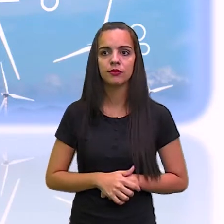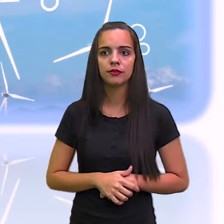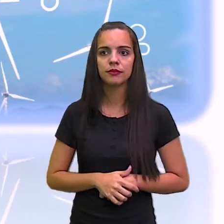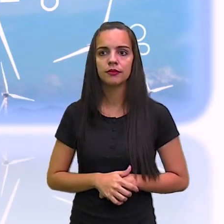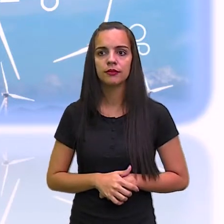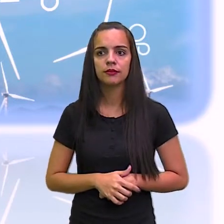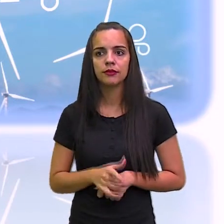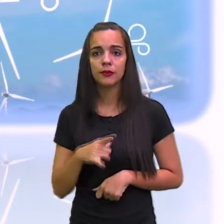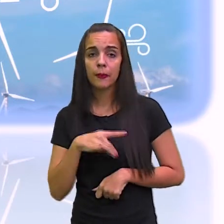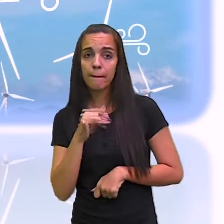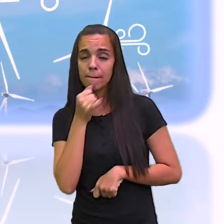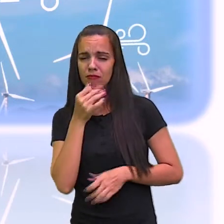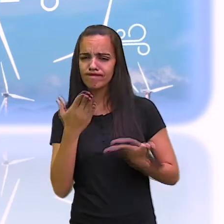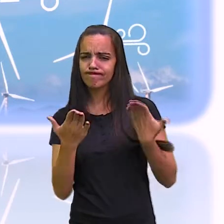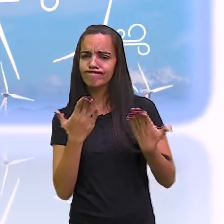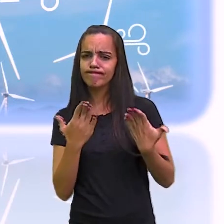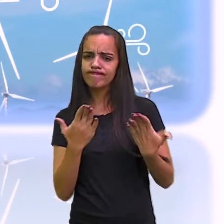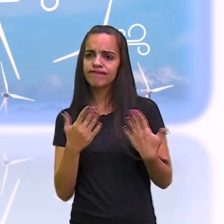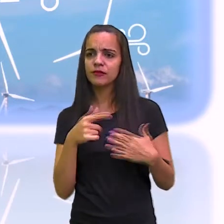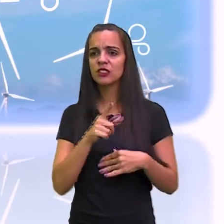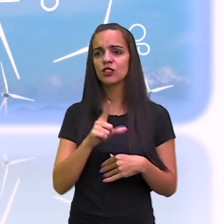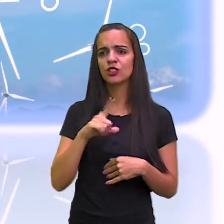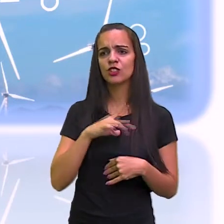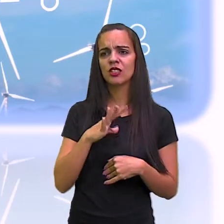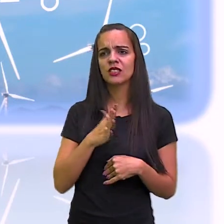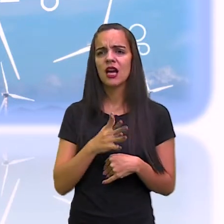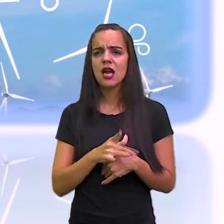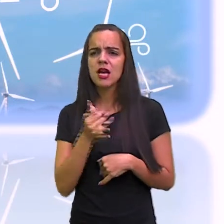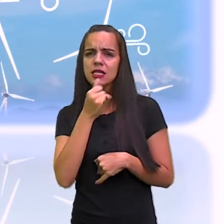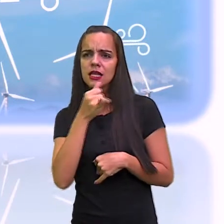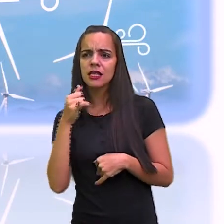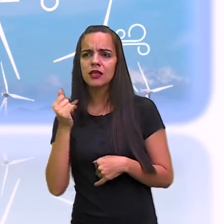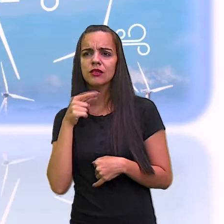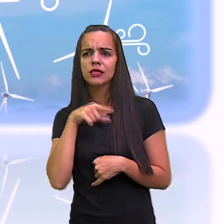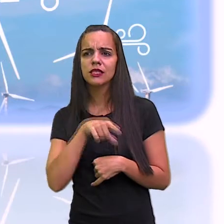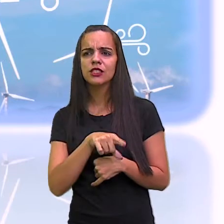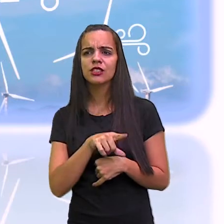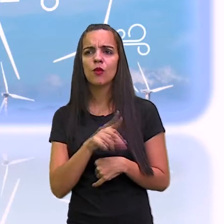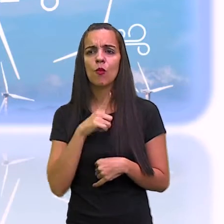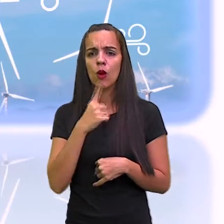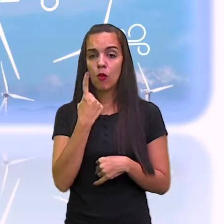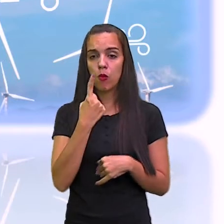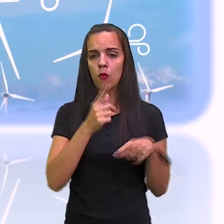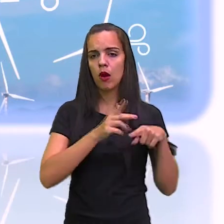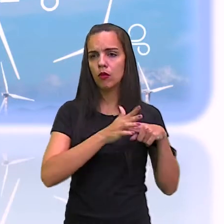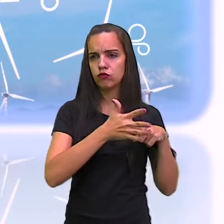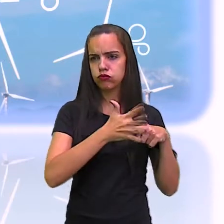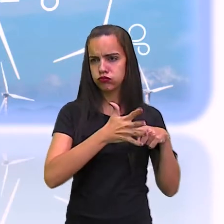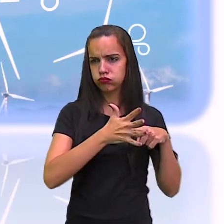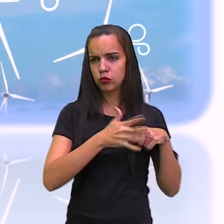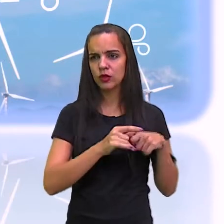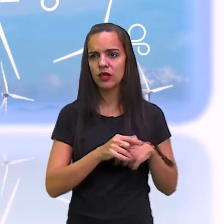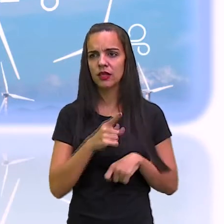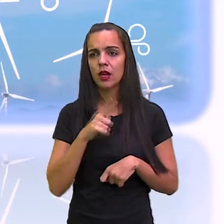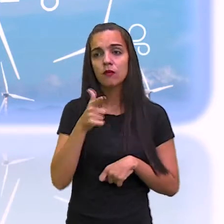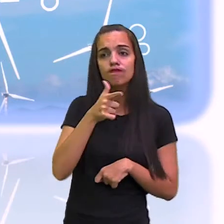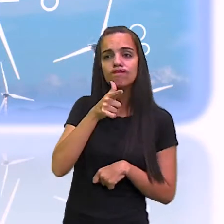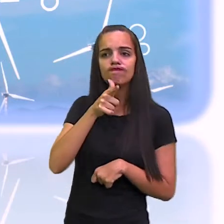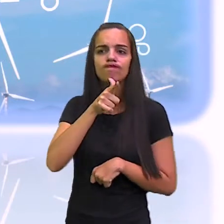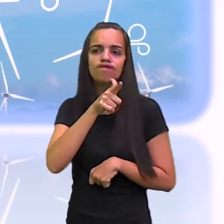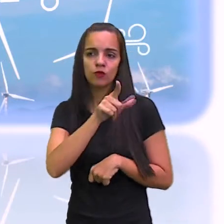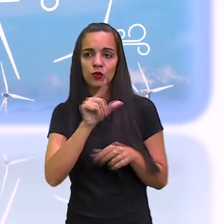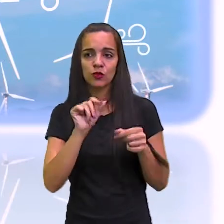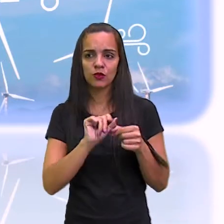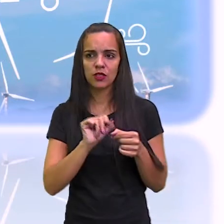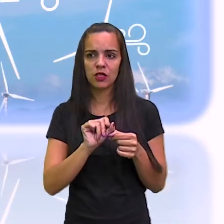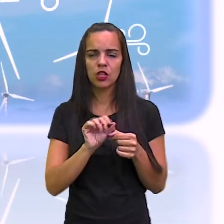Bom, pela estimativa do Ministério das Minas e Energias, uma turbina, uma só, consegue produzir